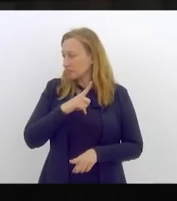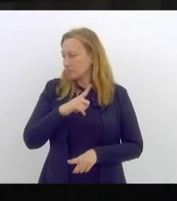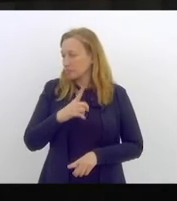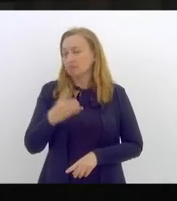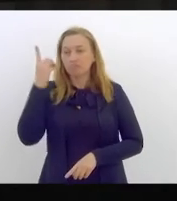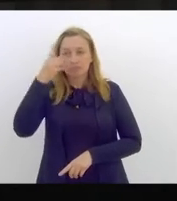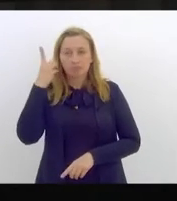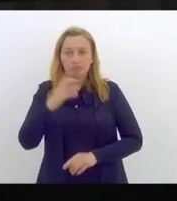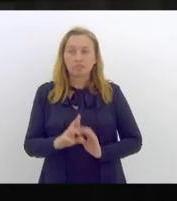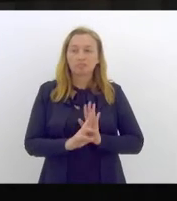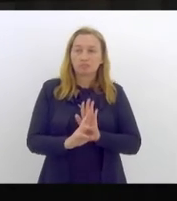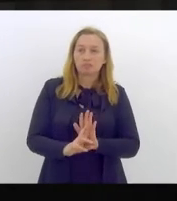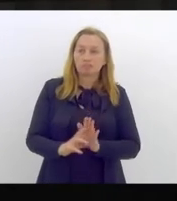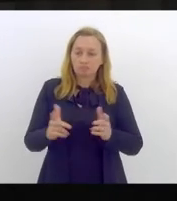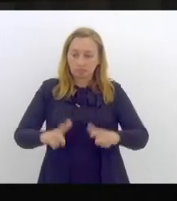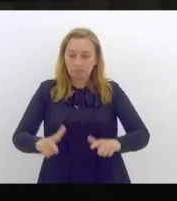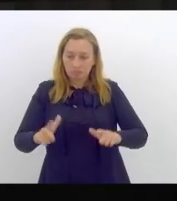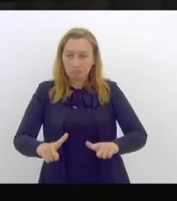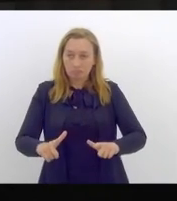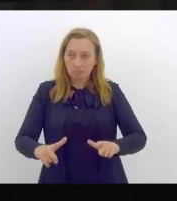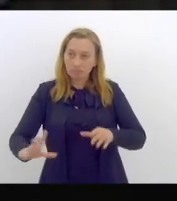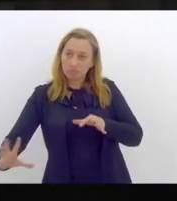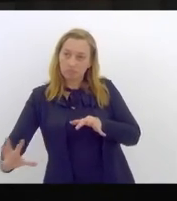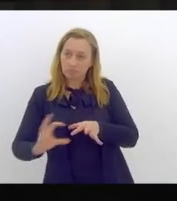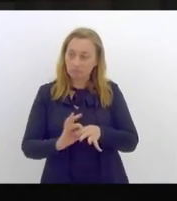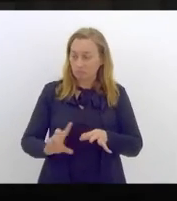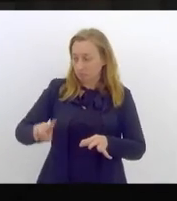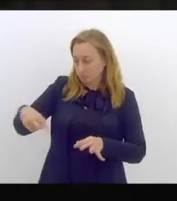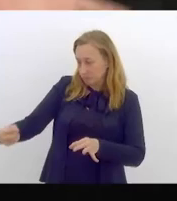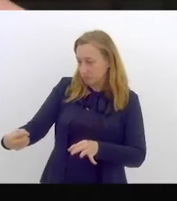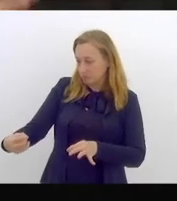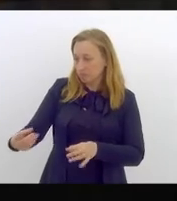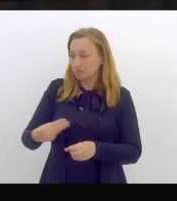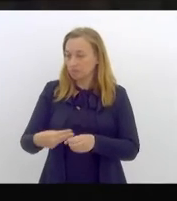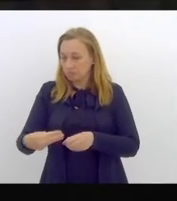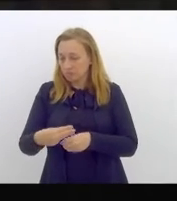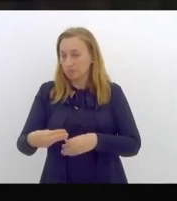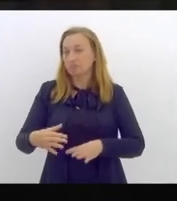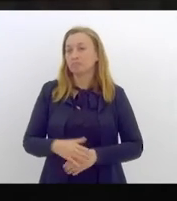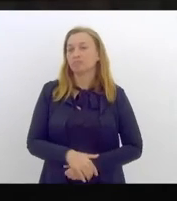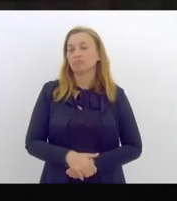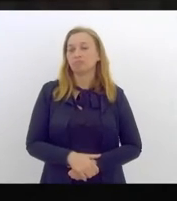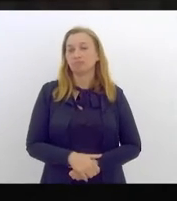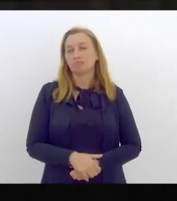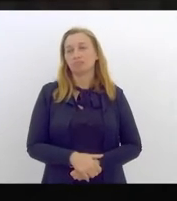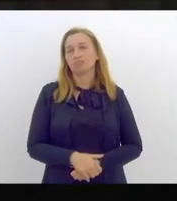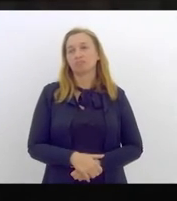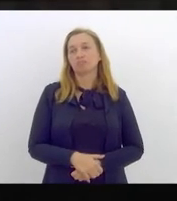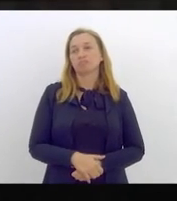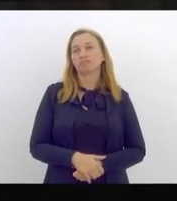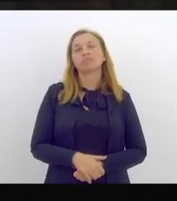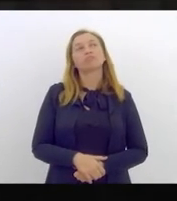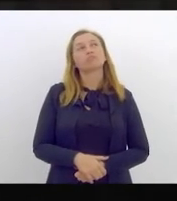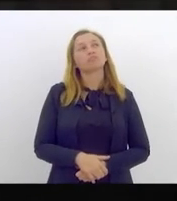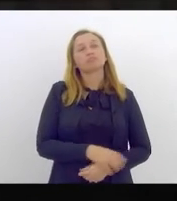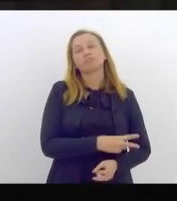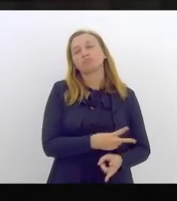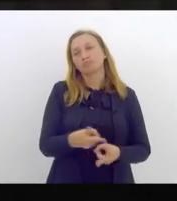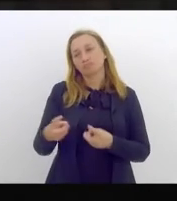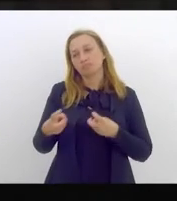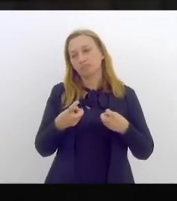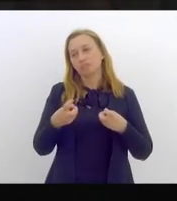representa uma determinada região que termina abarcando a totalidade dos municípios, se nós